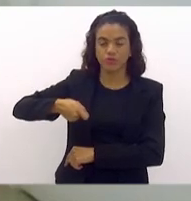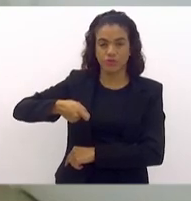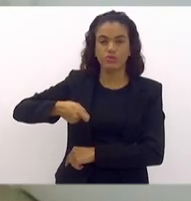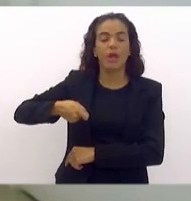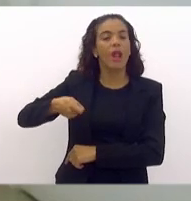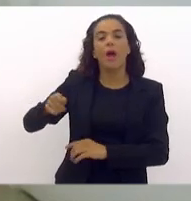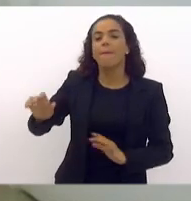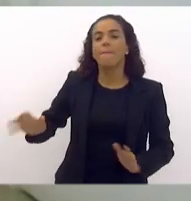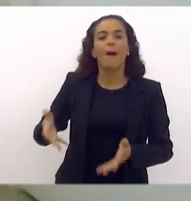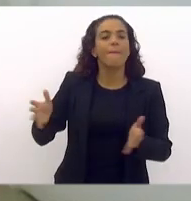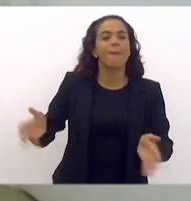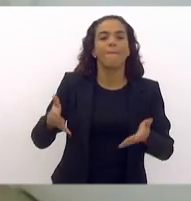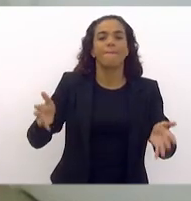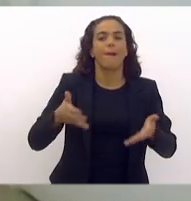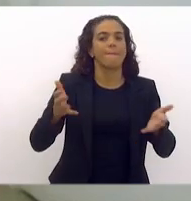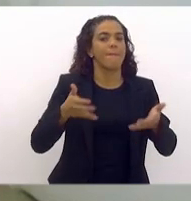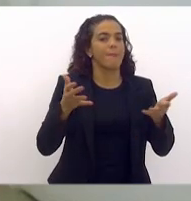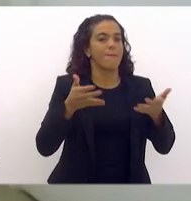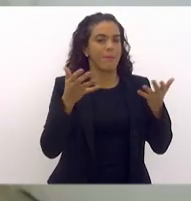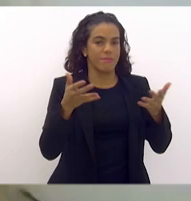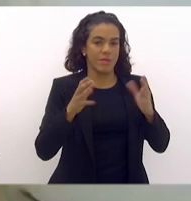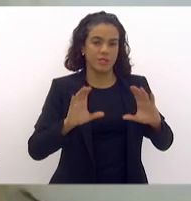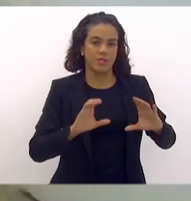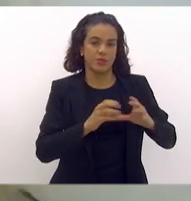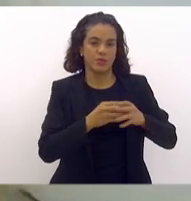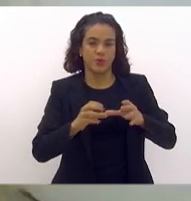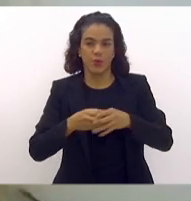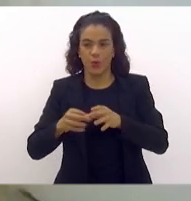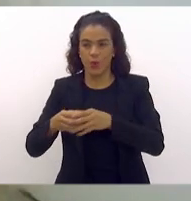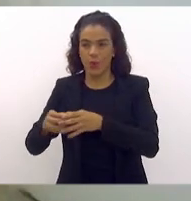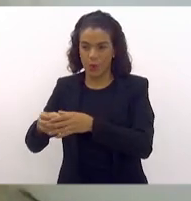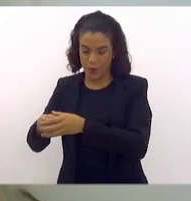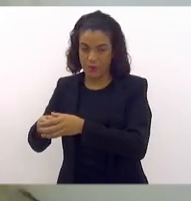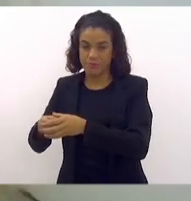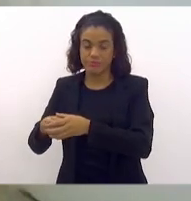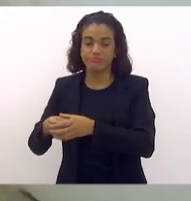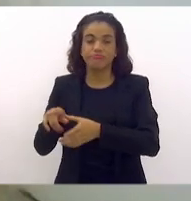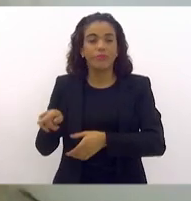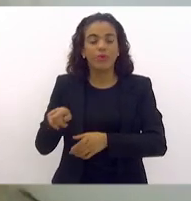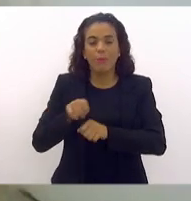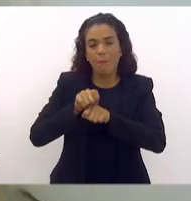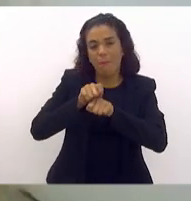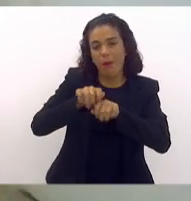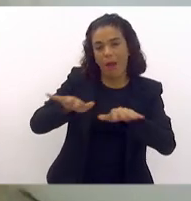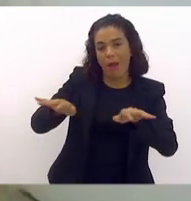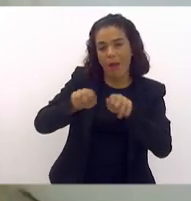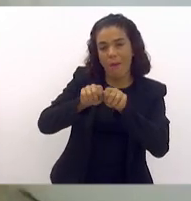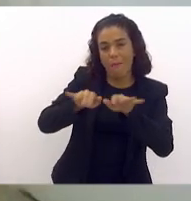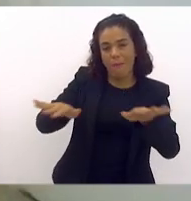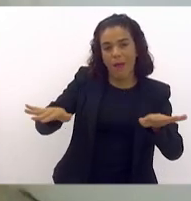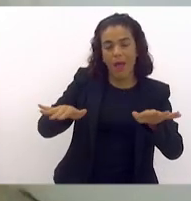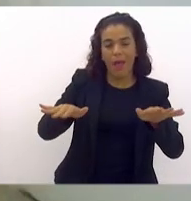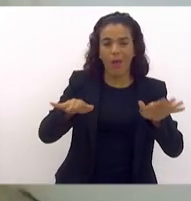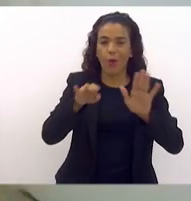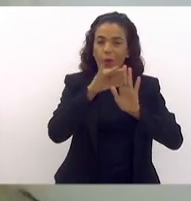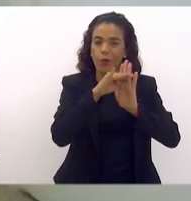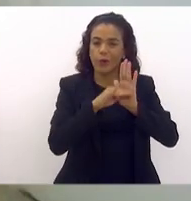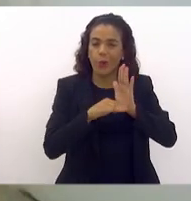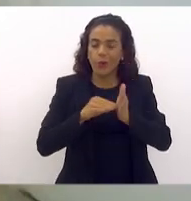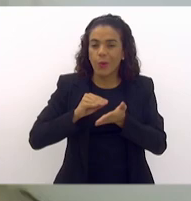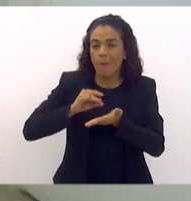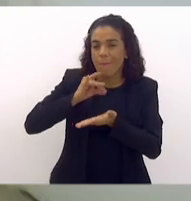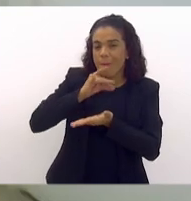alimenta muito esses subgrupos que disseminam conteúdos misóginos na internet. Muitas vezes